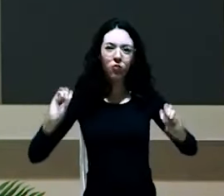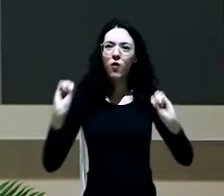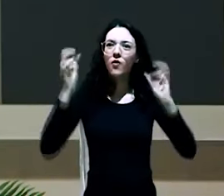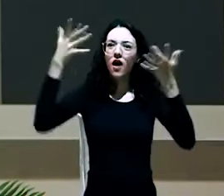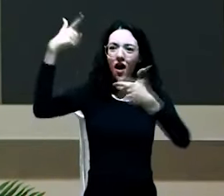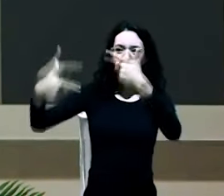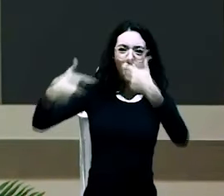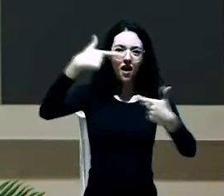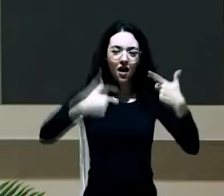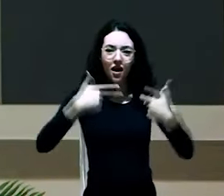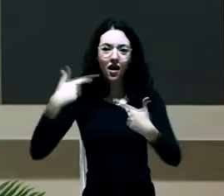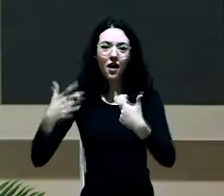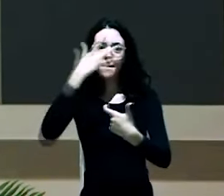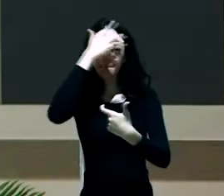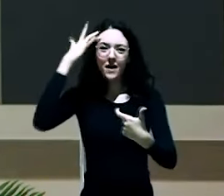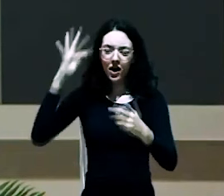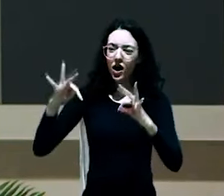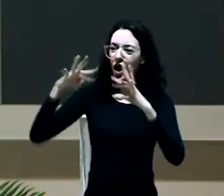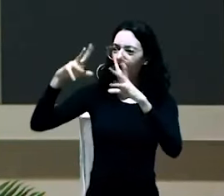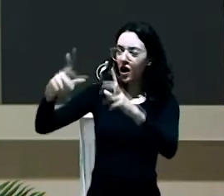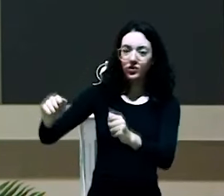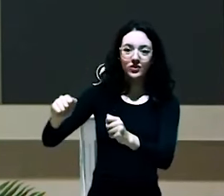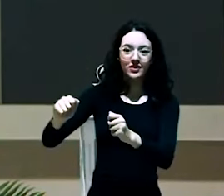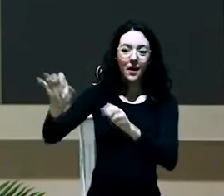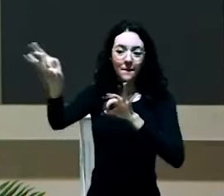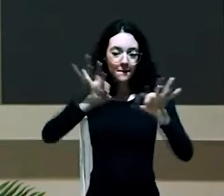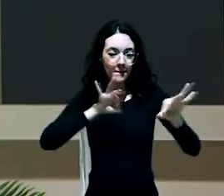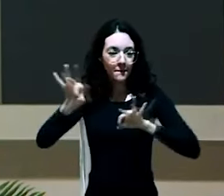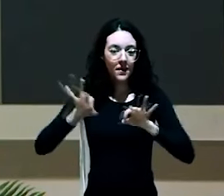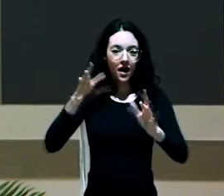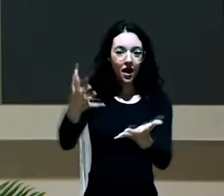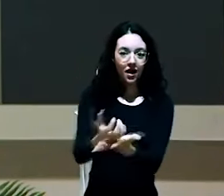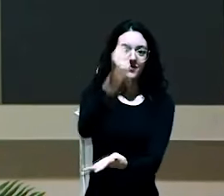Deus, preparados para o arrebatamento. Jesus está voltando.